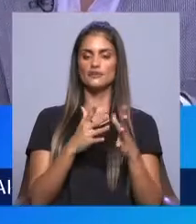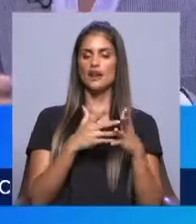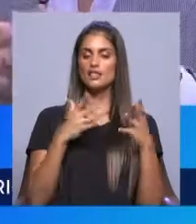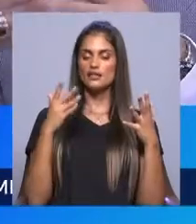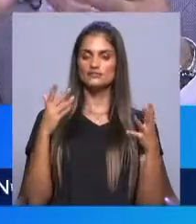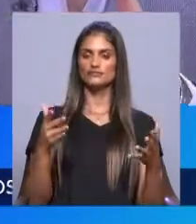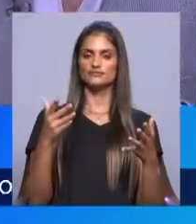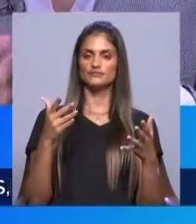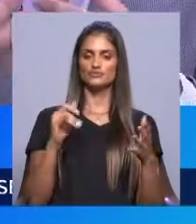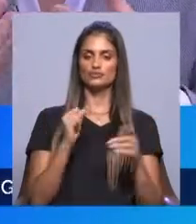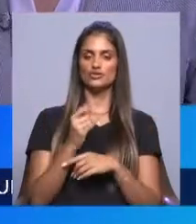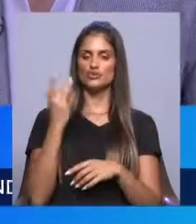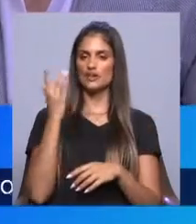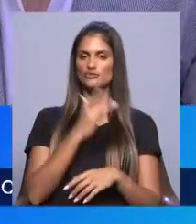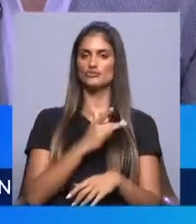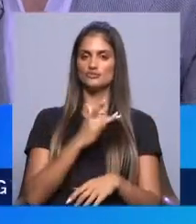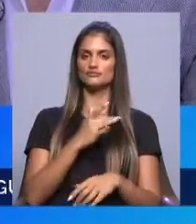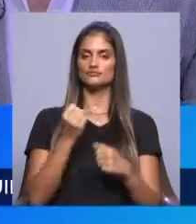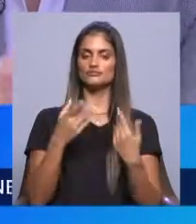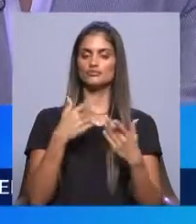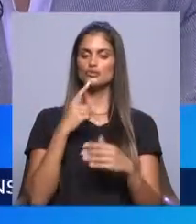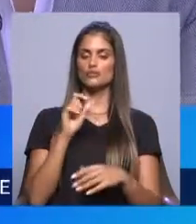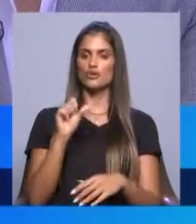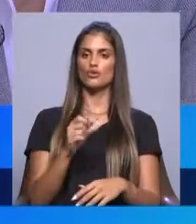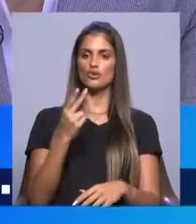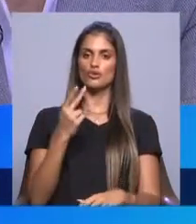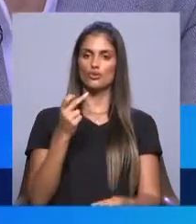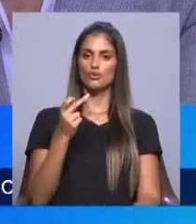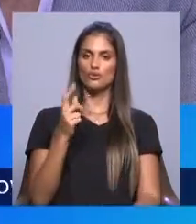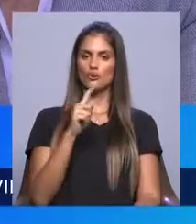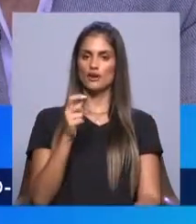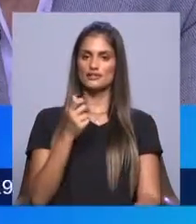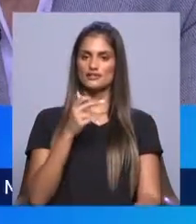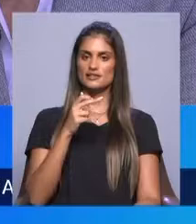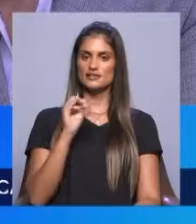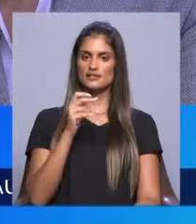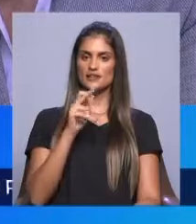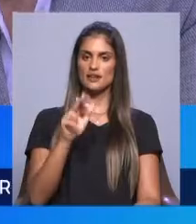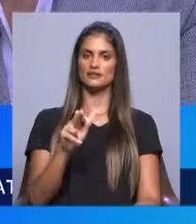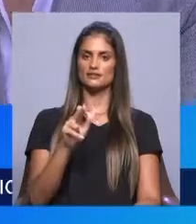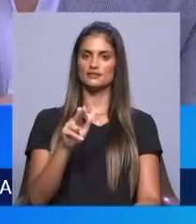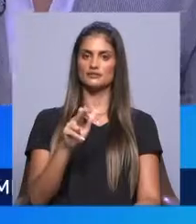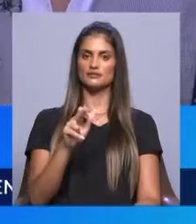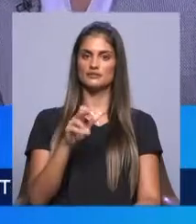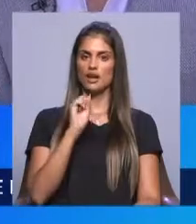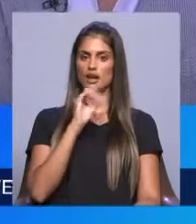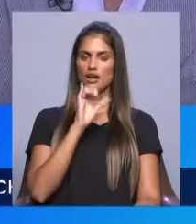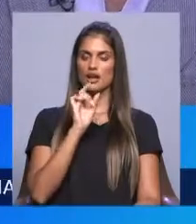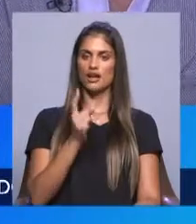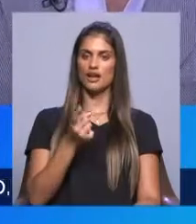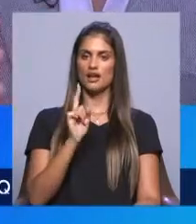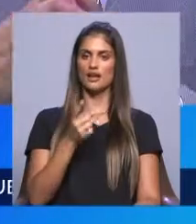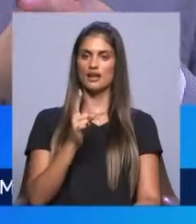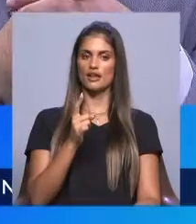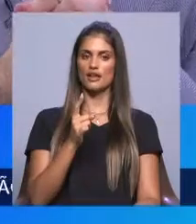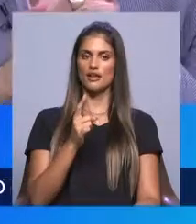gigantescas, buracos negros muito ativos, chamados quasares. E o que mais impressionava nesses buracos negros era precisamente a sua